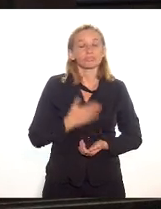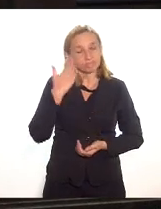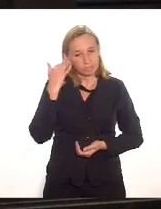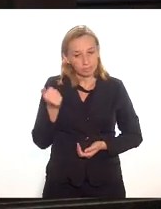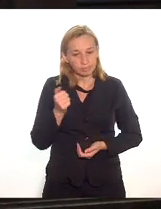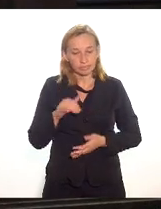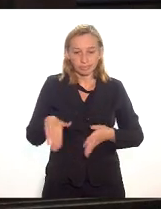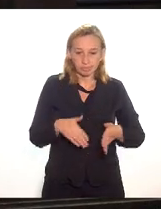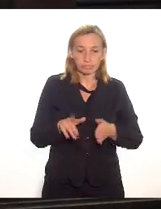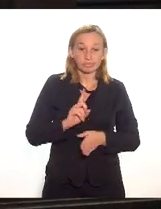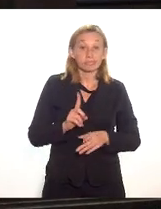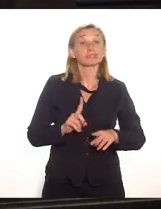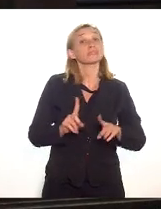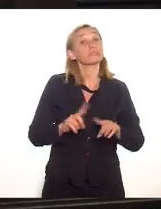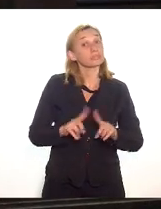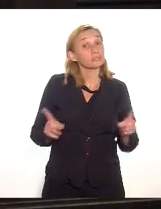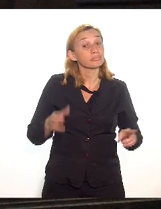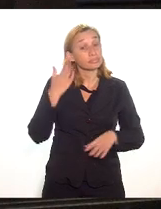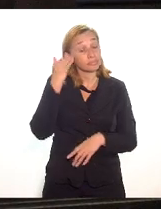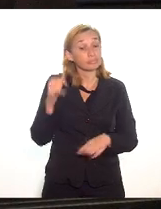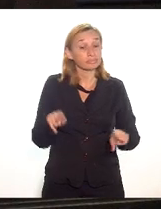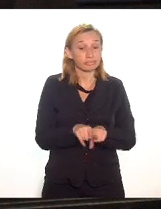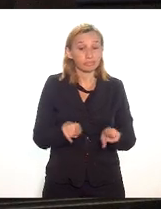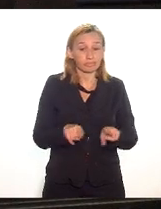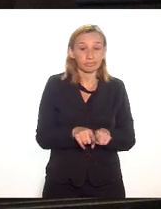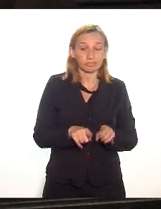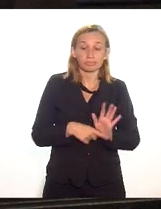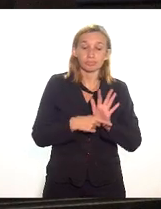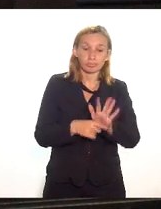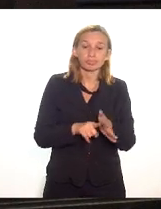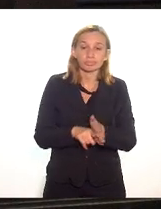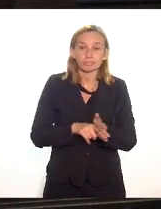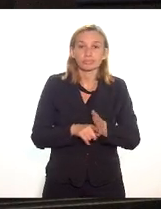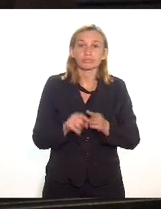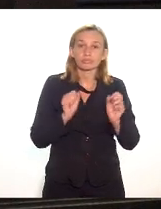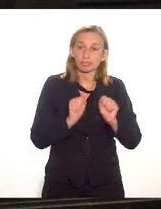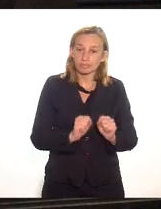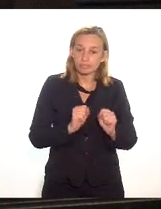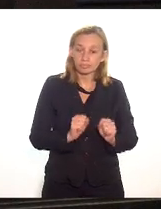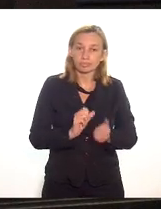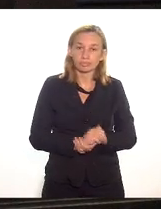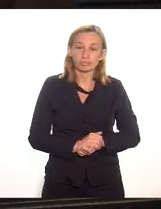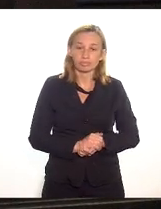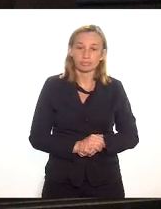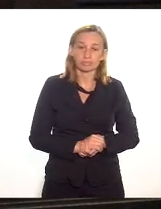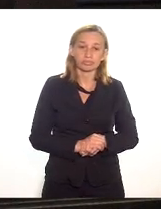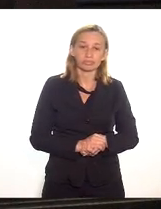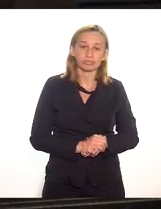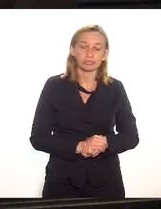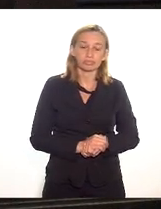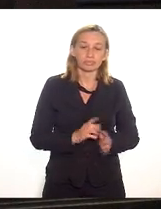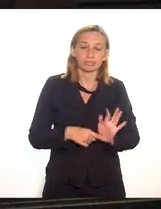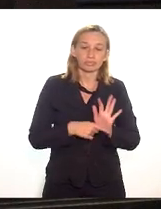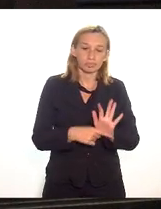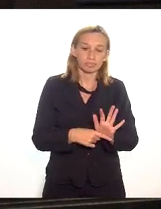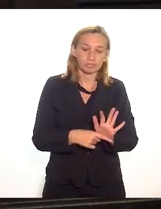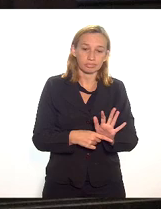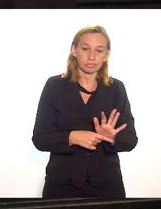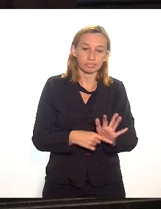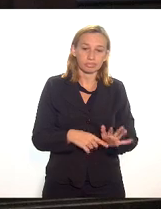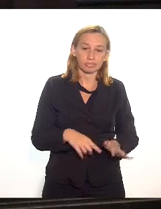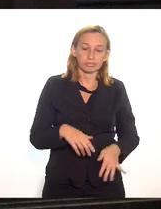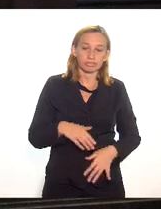caminho, mas sabemos também que o regime de recuperação fiscal pode proporcionar um alívio de caixa, um